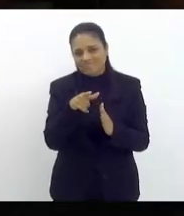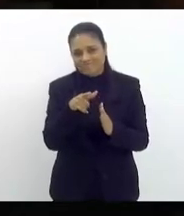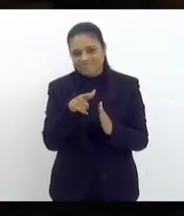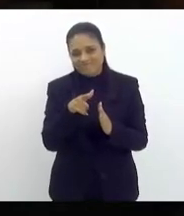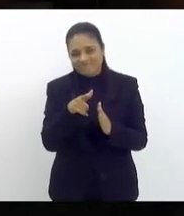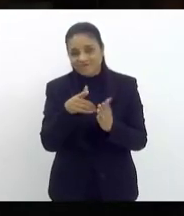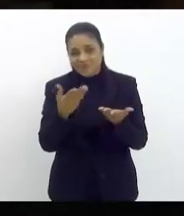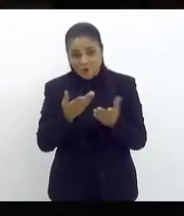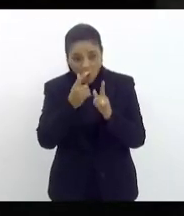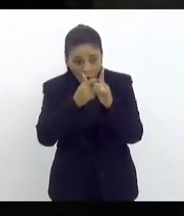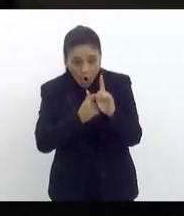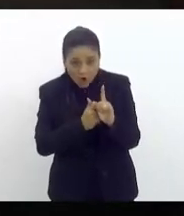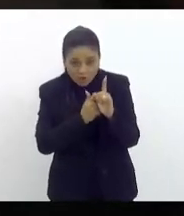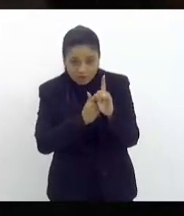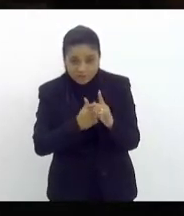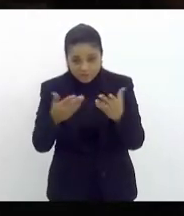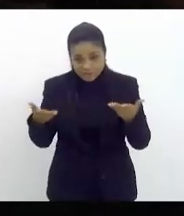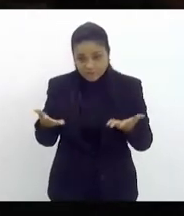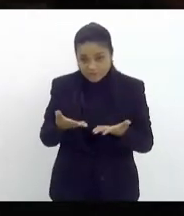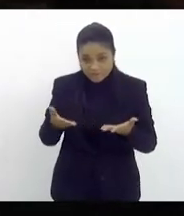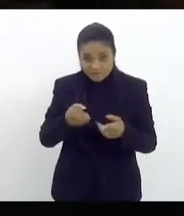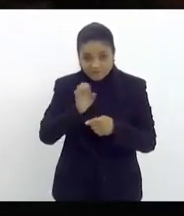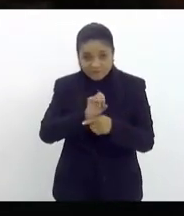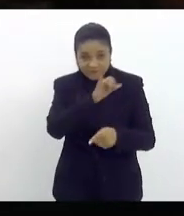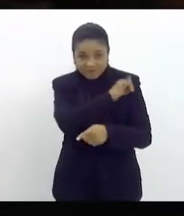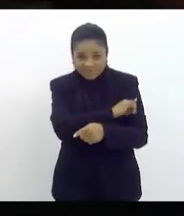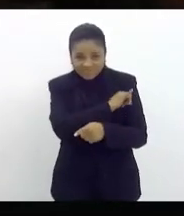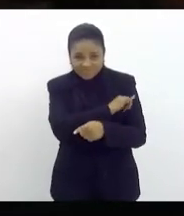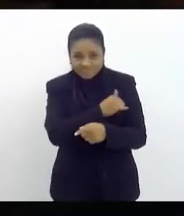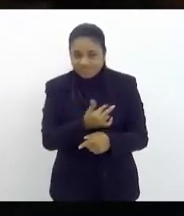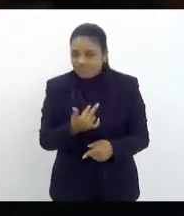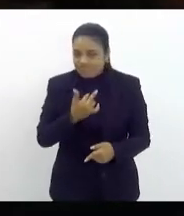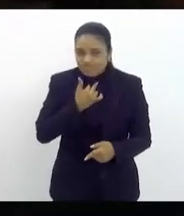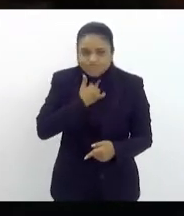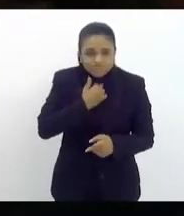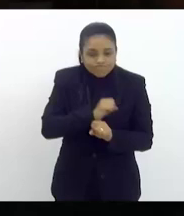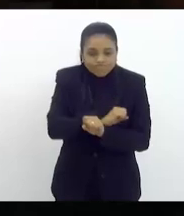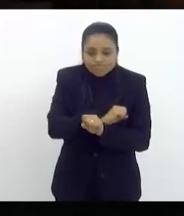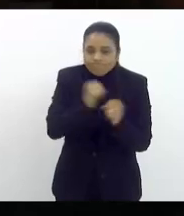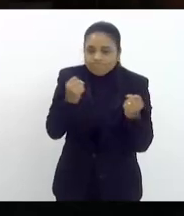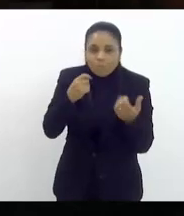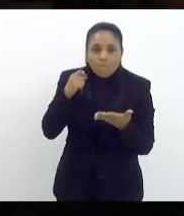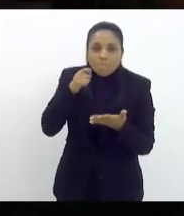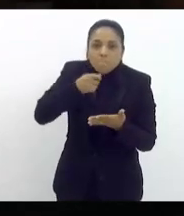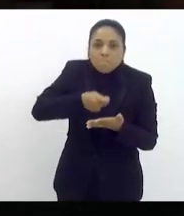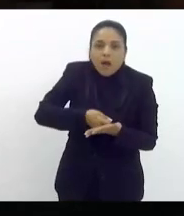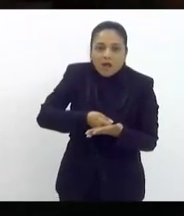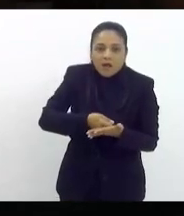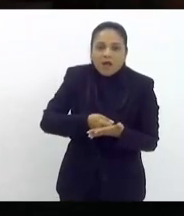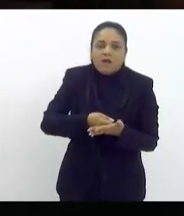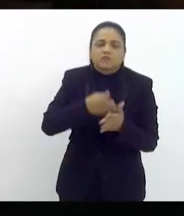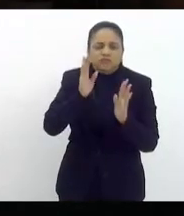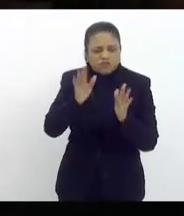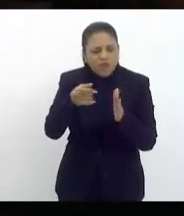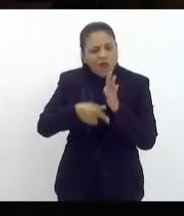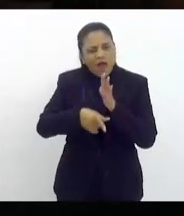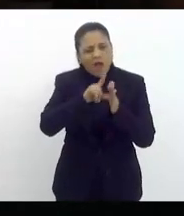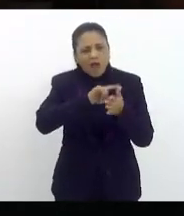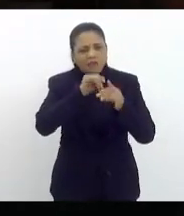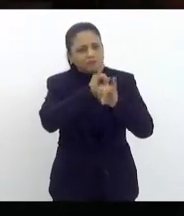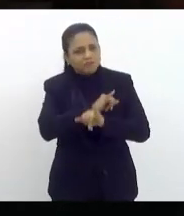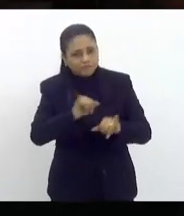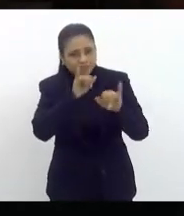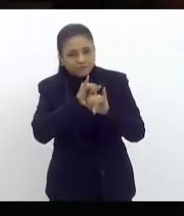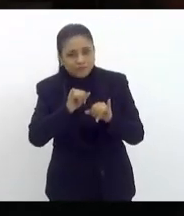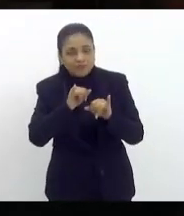que hoje o Rio de Janeiro tem é impagável. Esse é um regime, já falamos aqui outras vezes, de